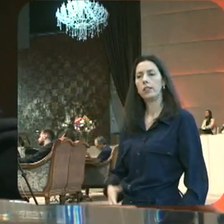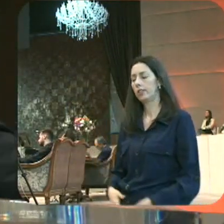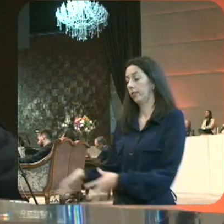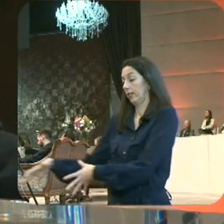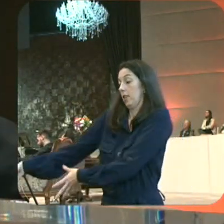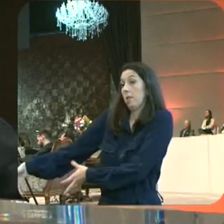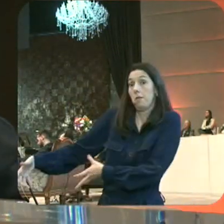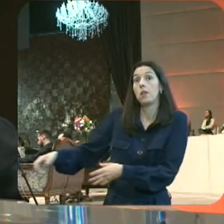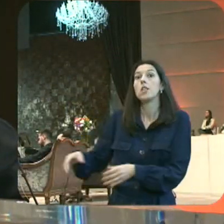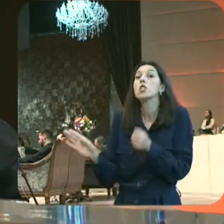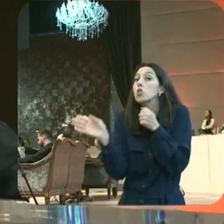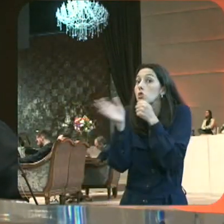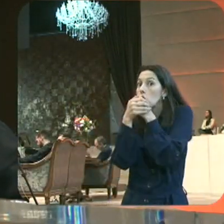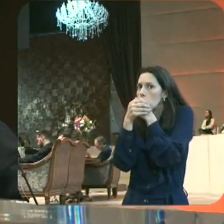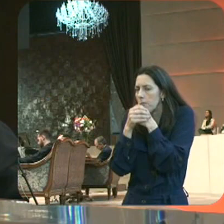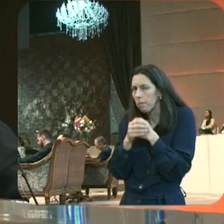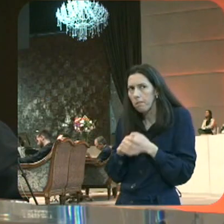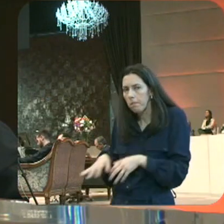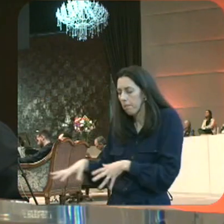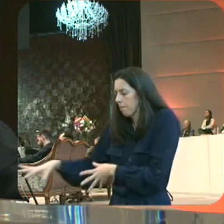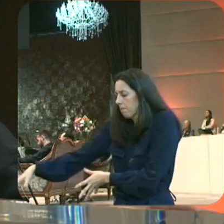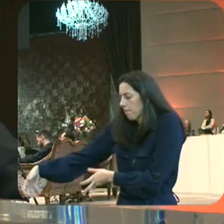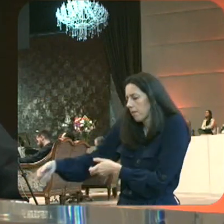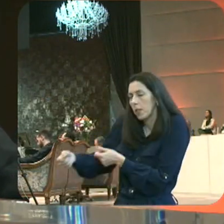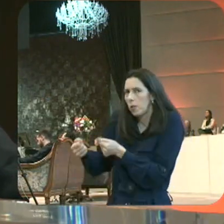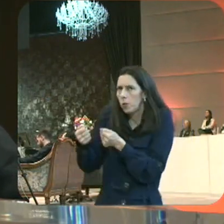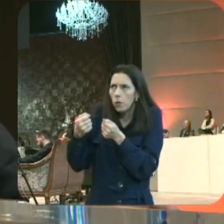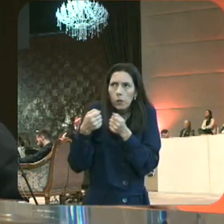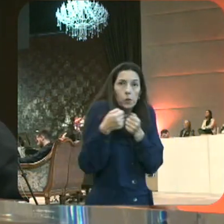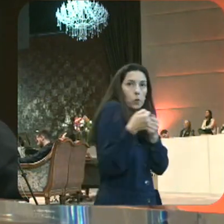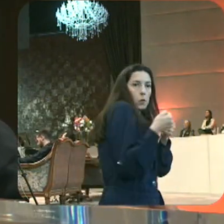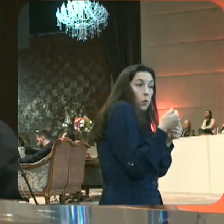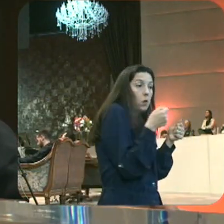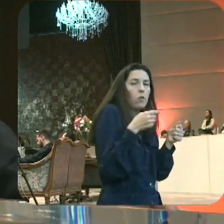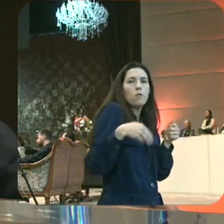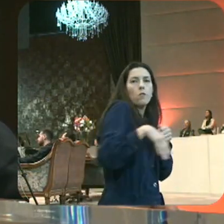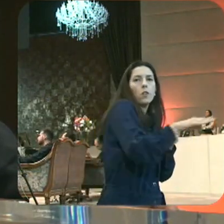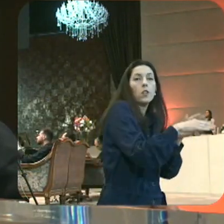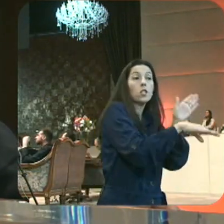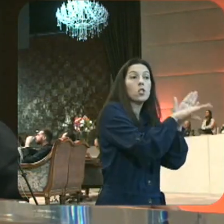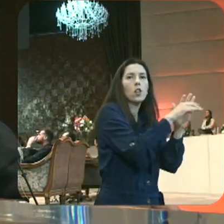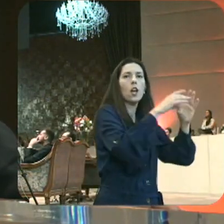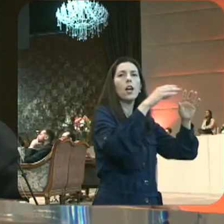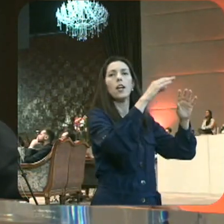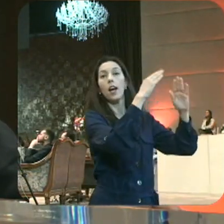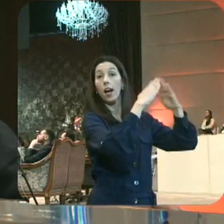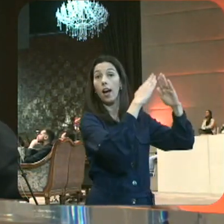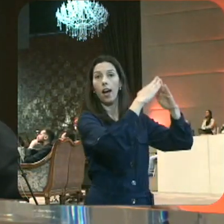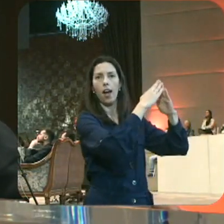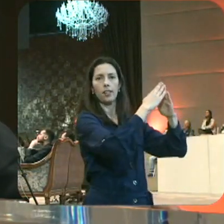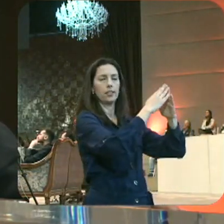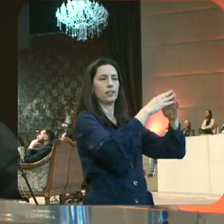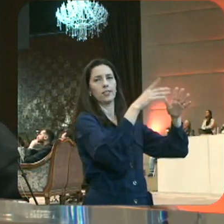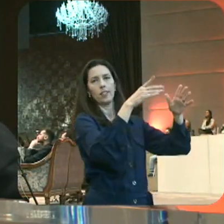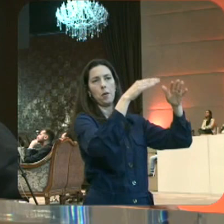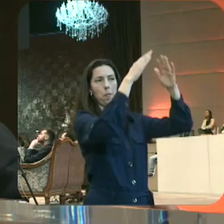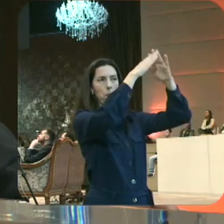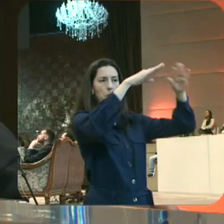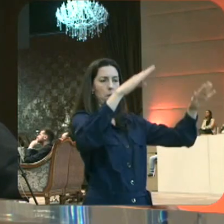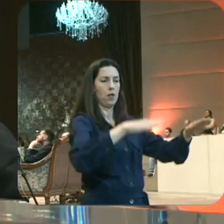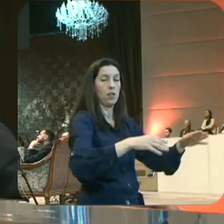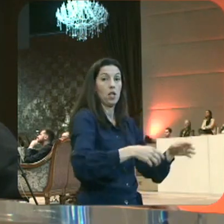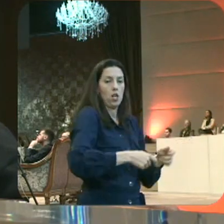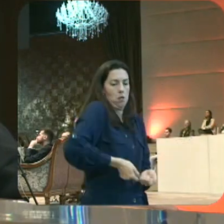aí, escondido, pegou aquele tesouro e escondeu na sua tenda, abriu um buraco no chão